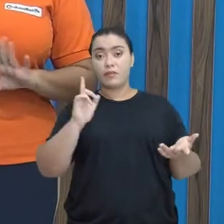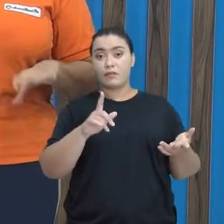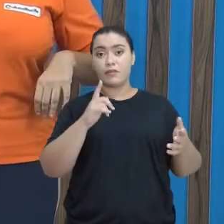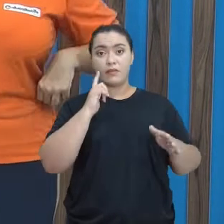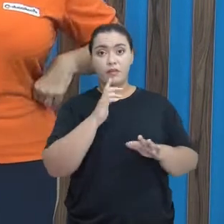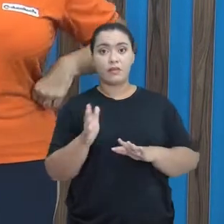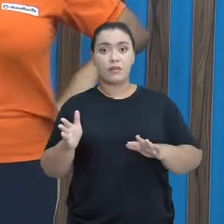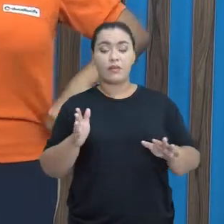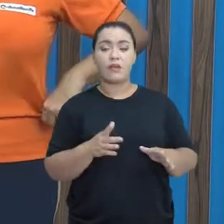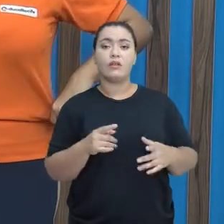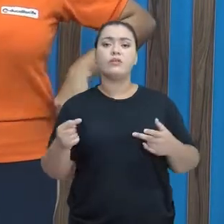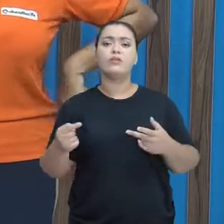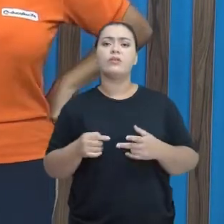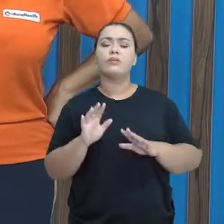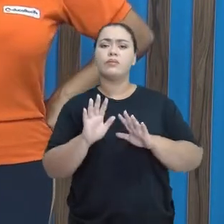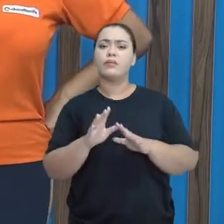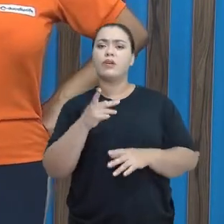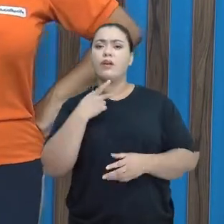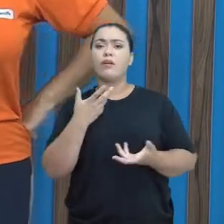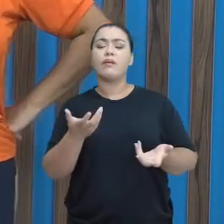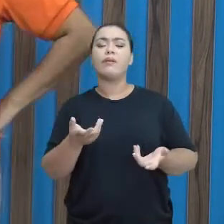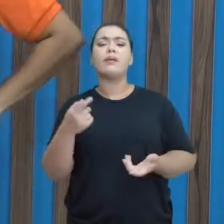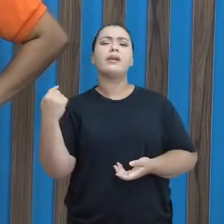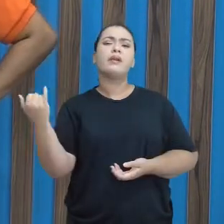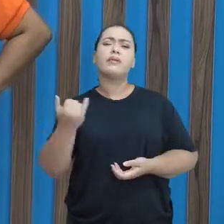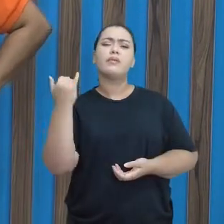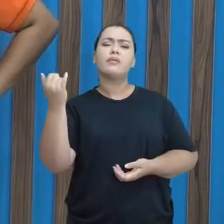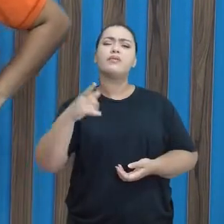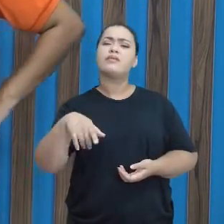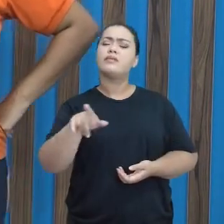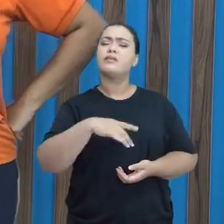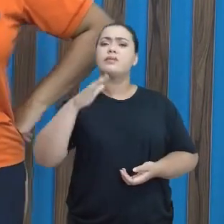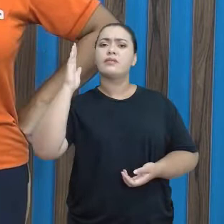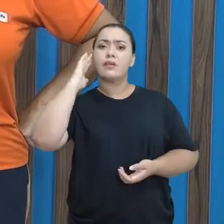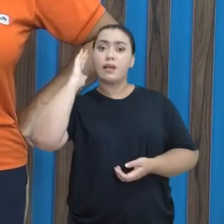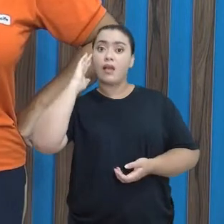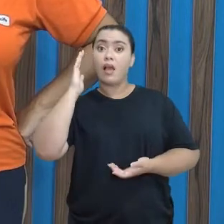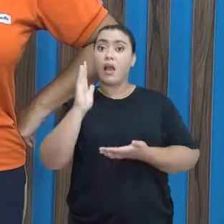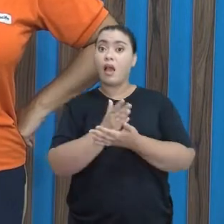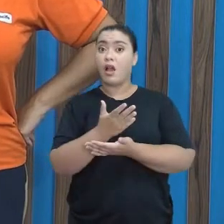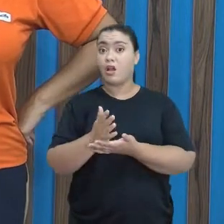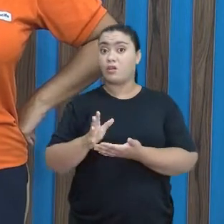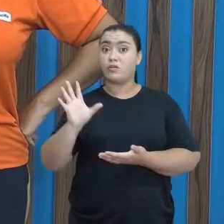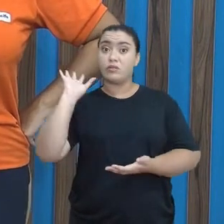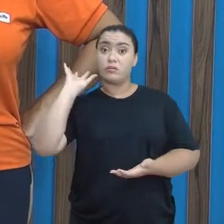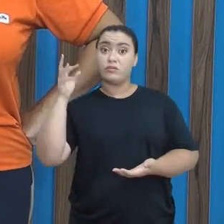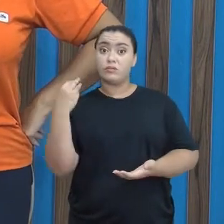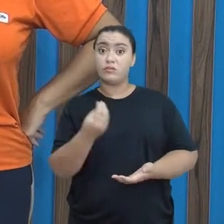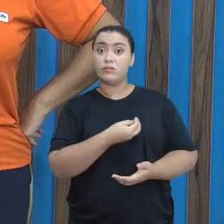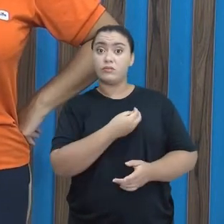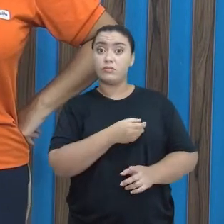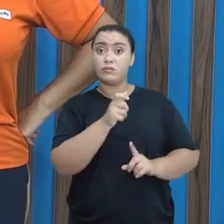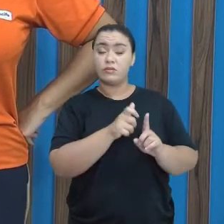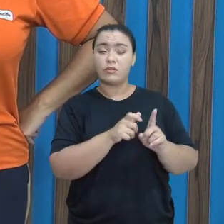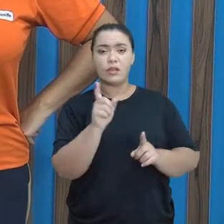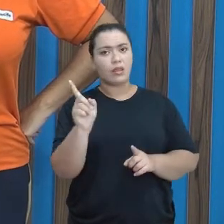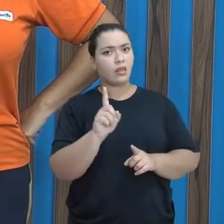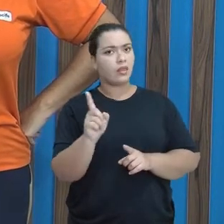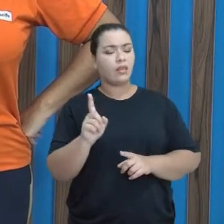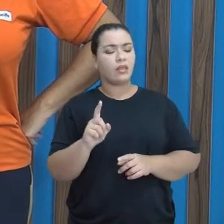para o próximo tópico, é importante que vocês saibam que algumas biografias elas não são autorizadas.